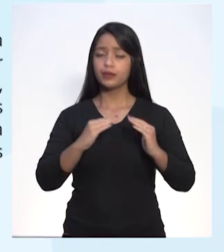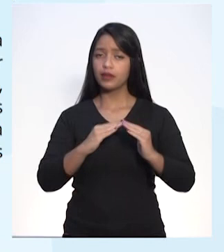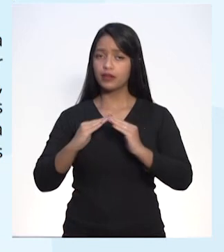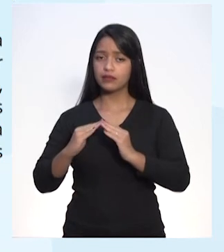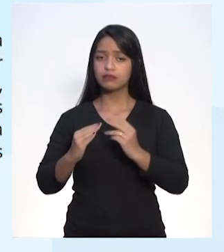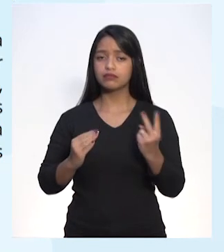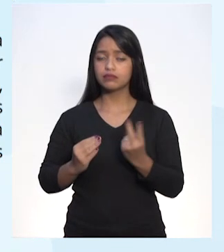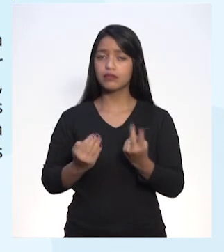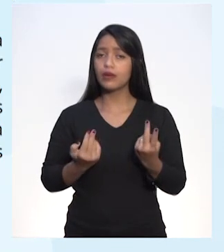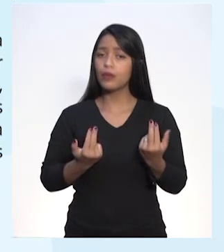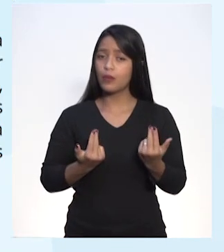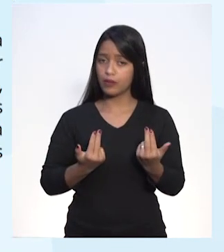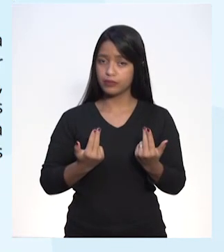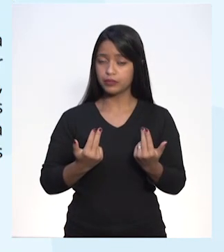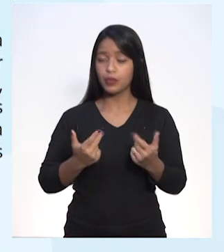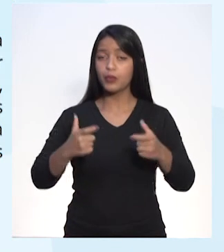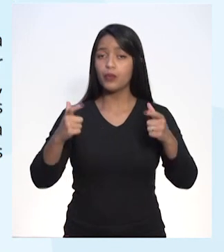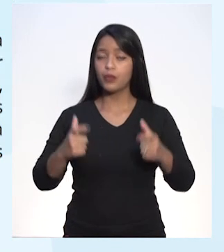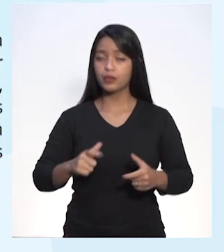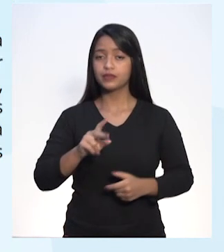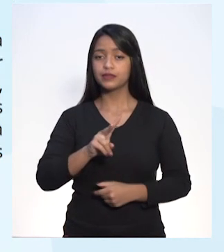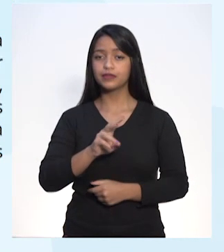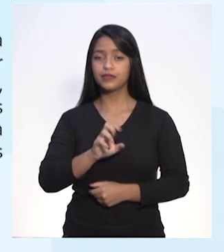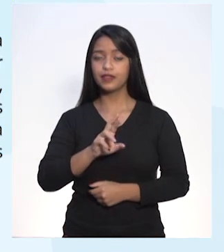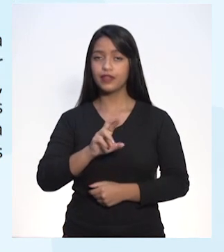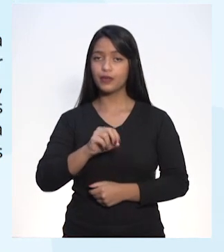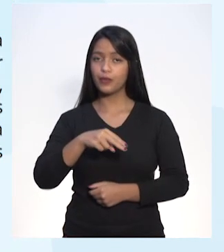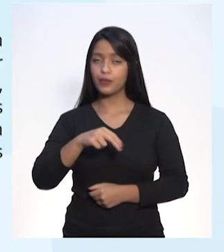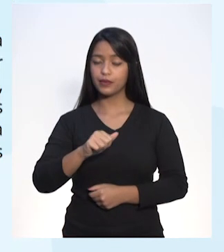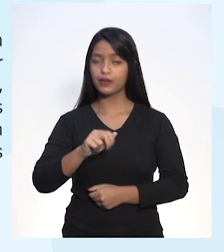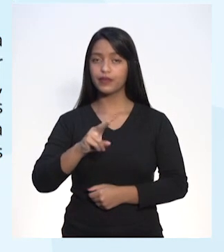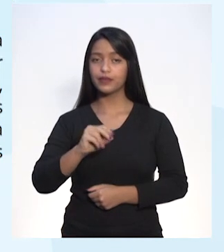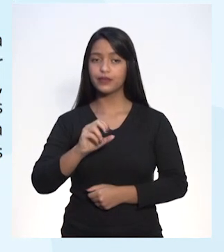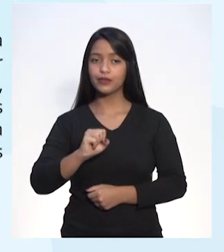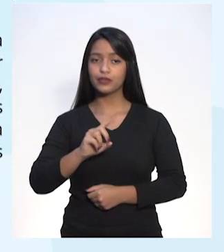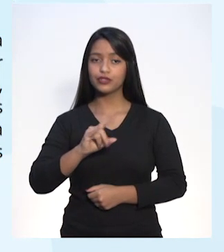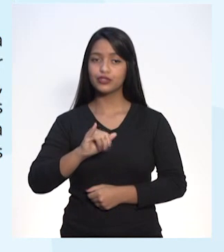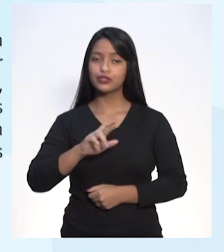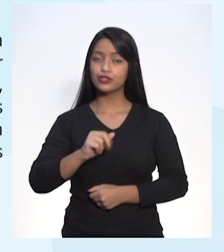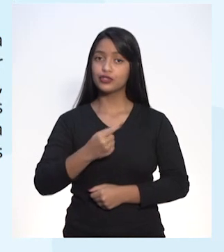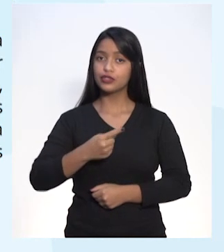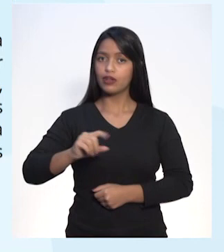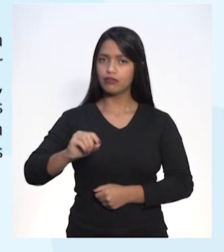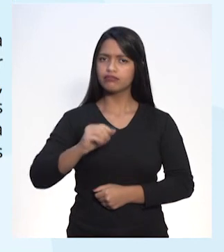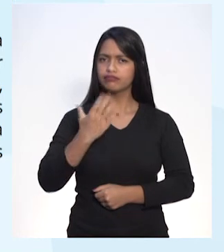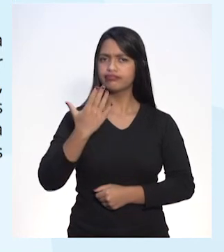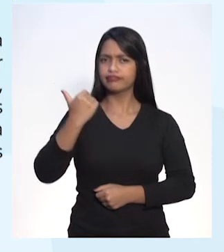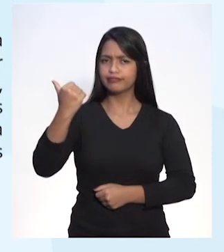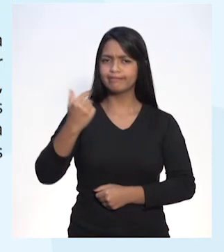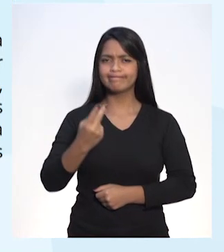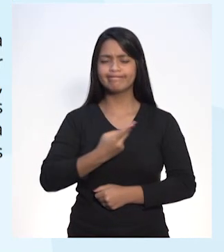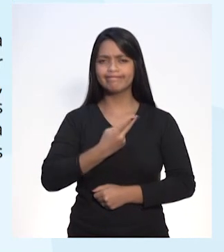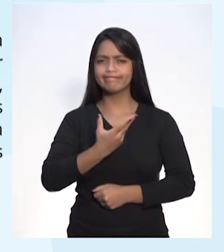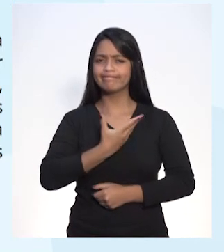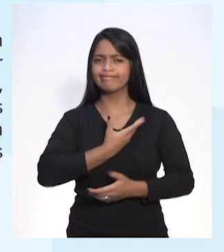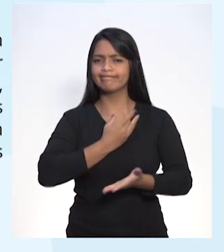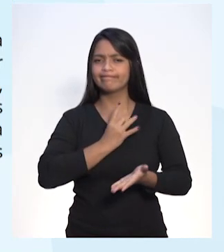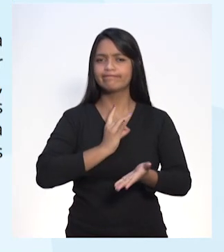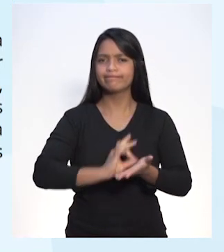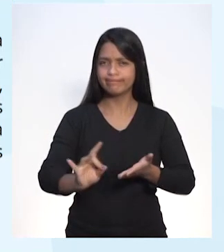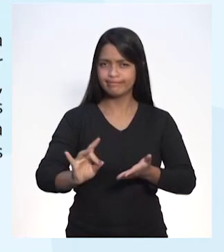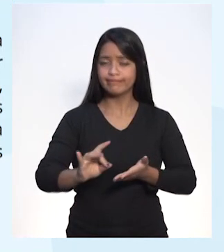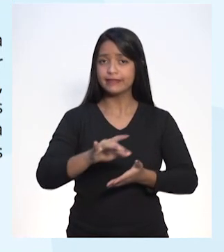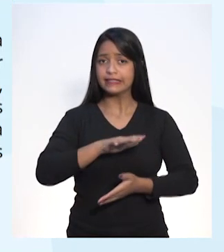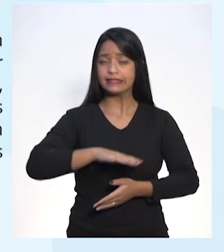contextualizar. Você vai contextualizar da forma que achar melhor aí com o seu aluno. Aí, seguinte, agora o texto 2, vou voltar aqui para o texto